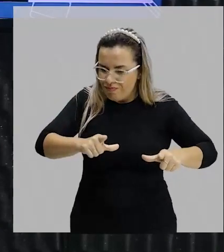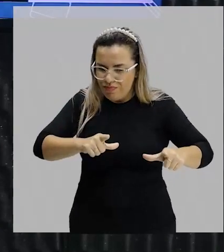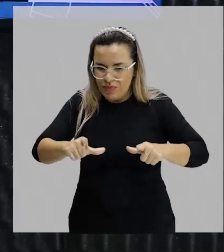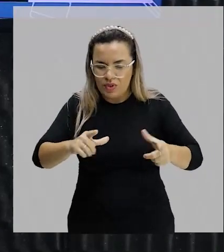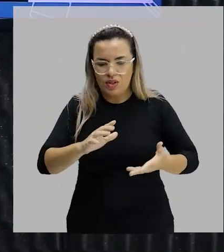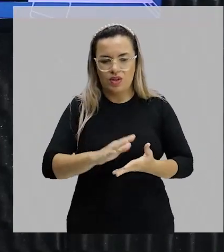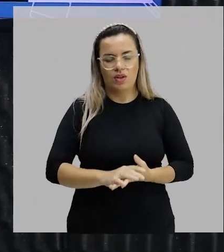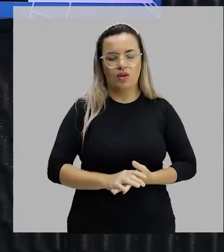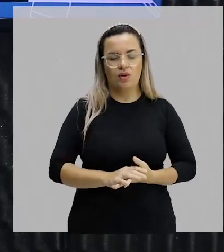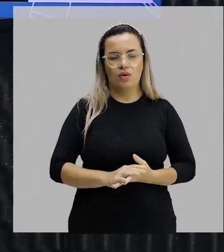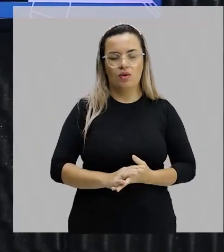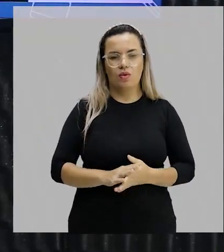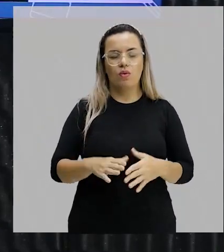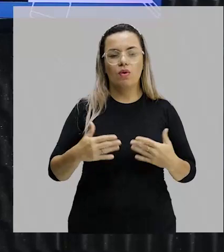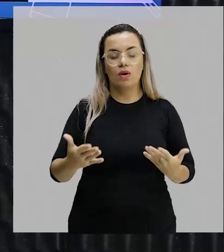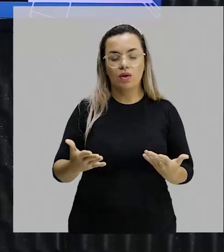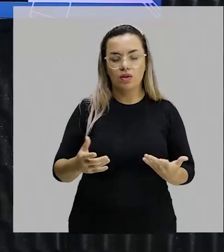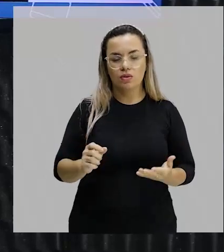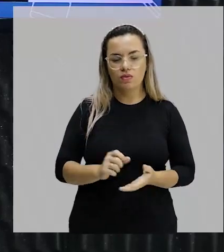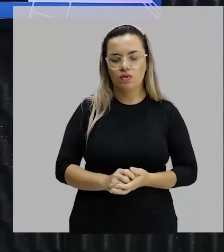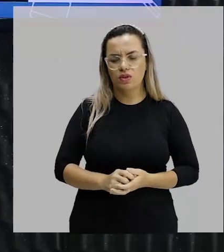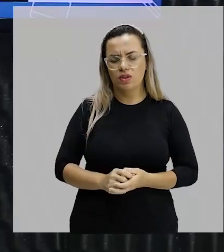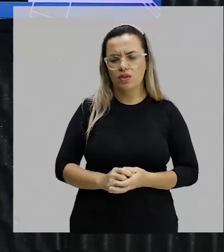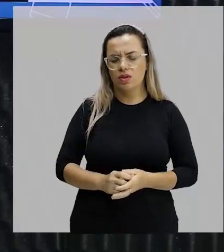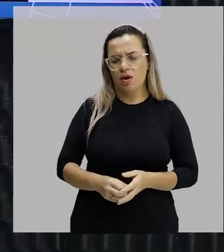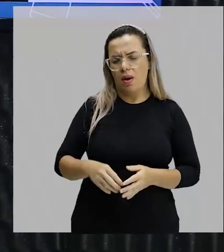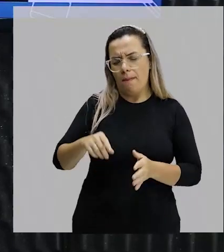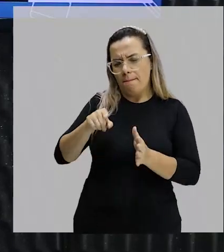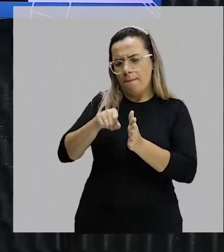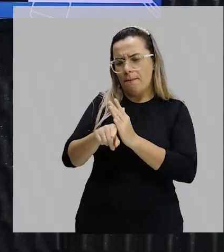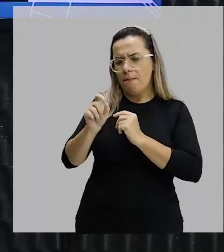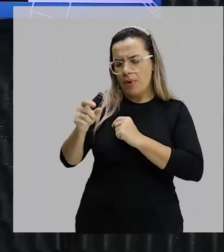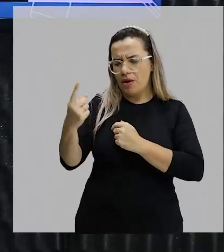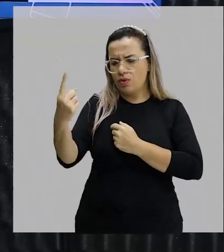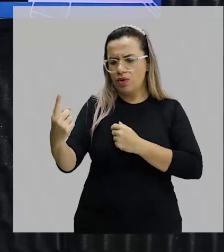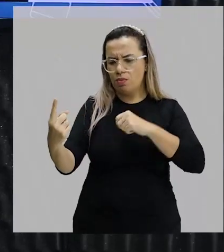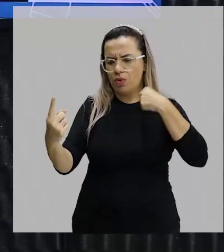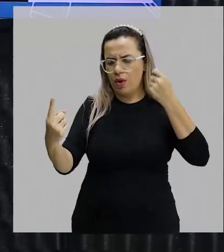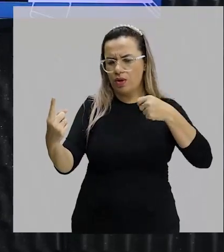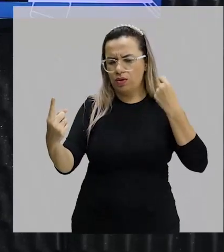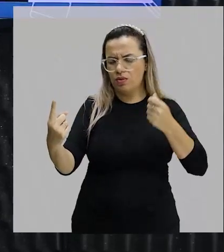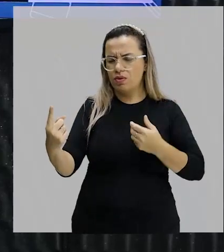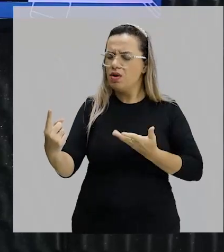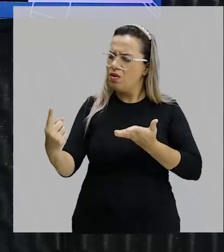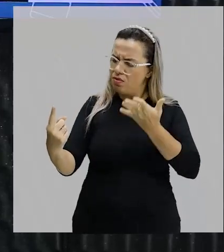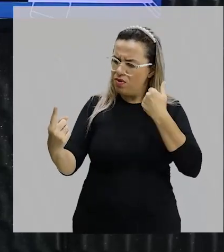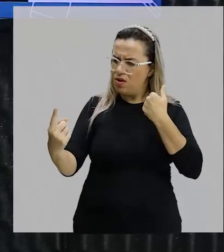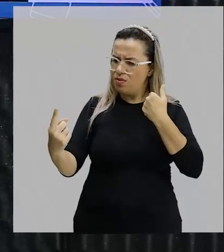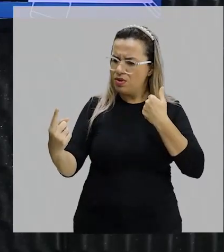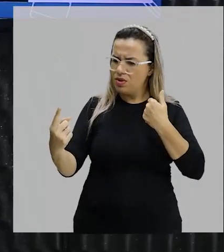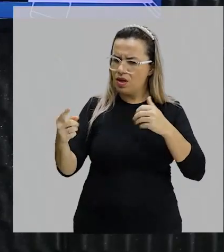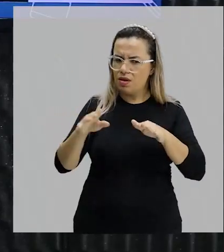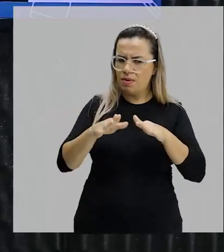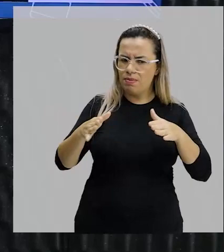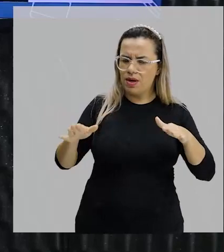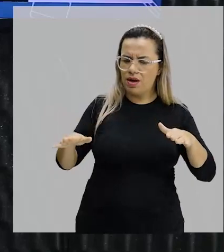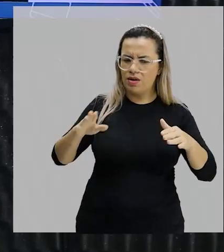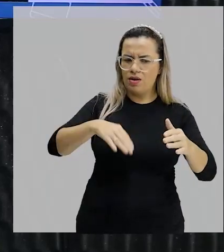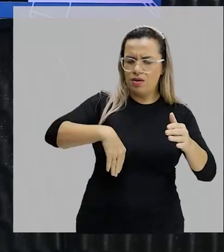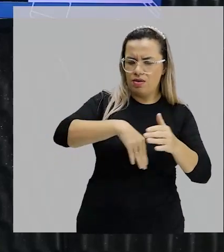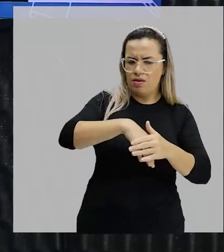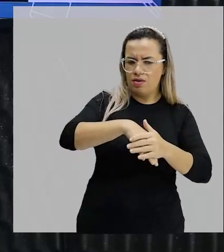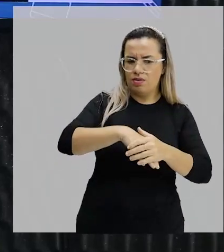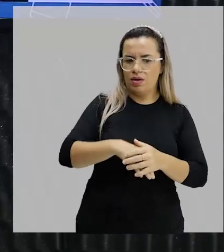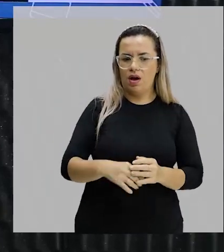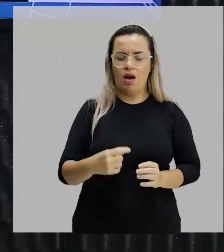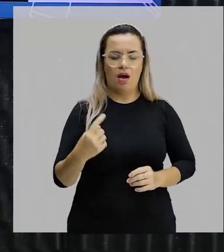sair para ir ao cinema, vamos embora bem ali no shopping, ou então vamos tirar uma pelada na rua, se não posso, eu tenho ensaio hoje. Domingo, não posso, eu tenho ensaio.